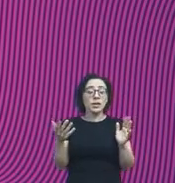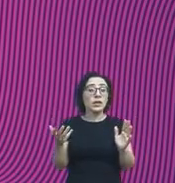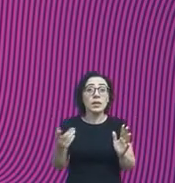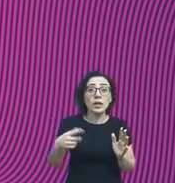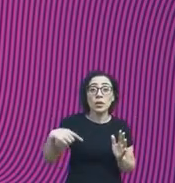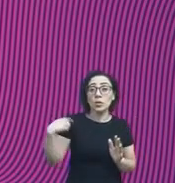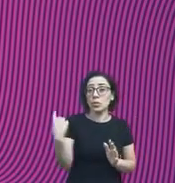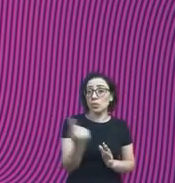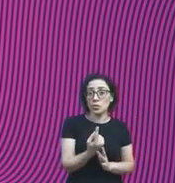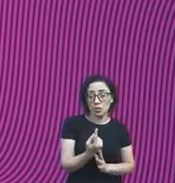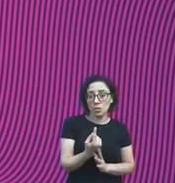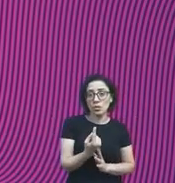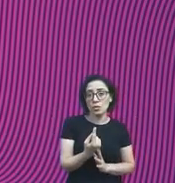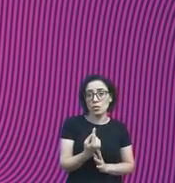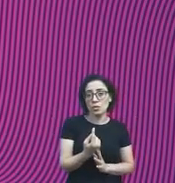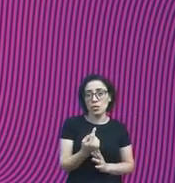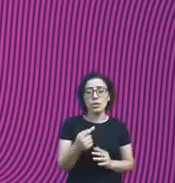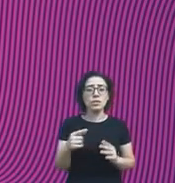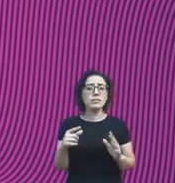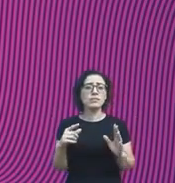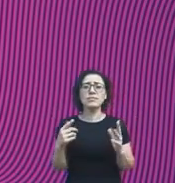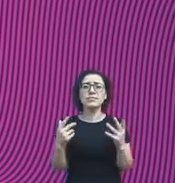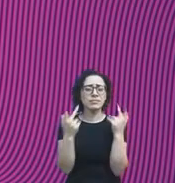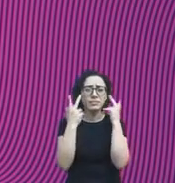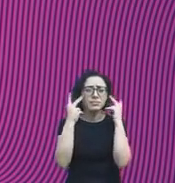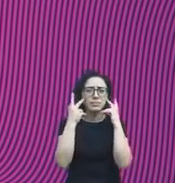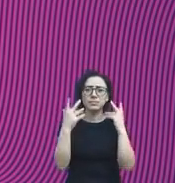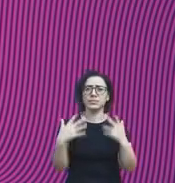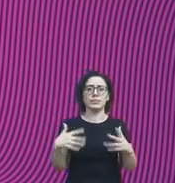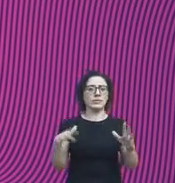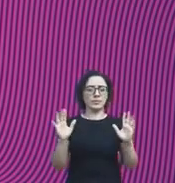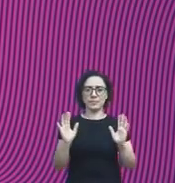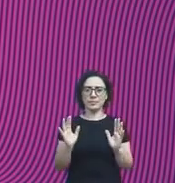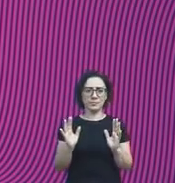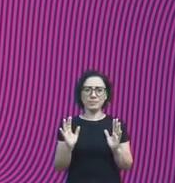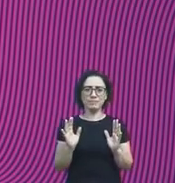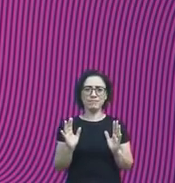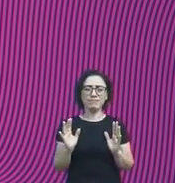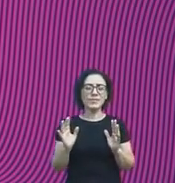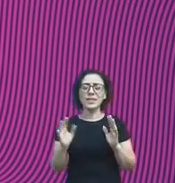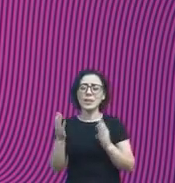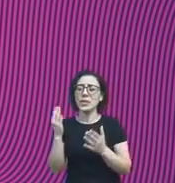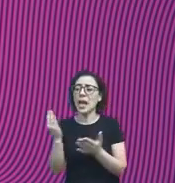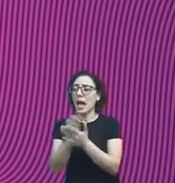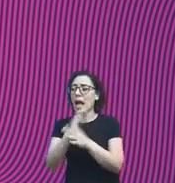do Américas, o CONAP que acabou, o evento da Abrange que começa essa semana,